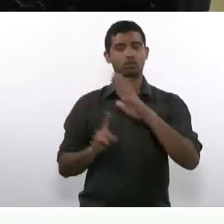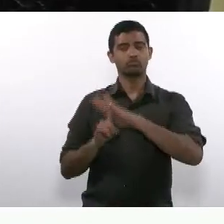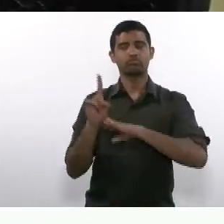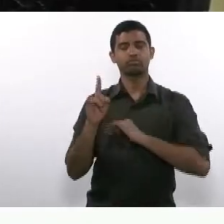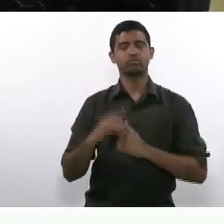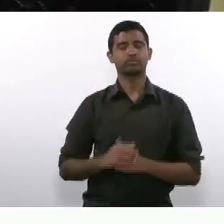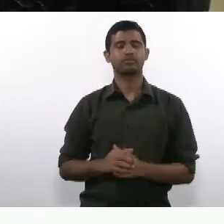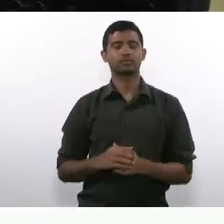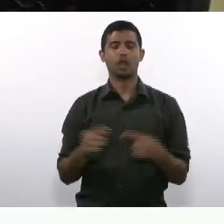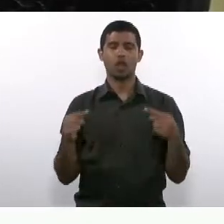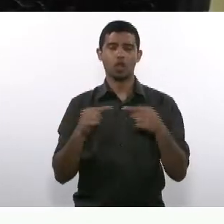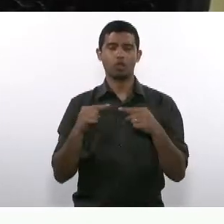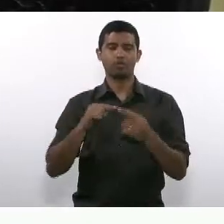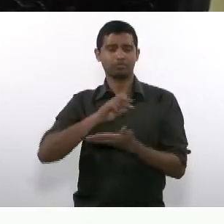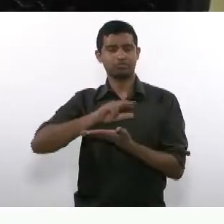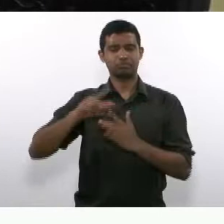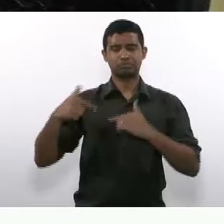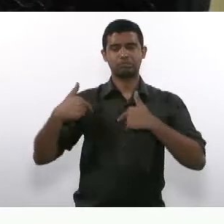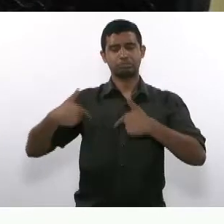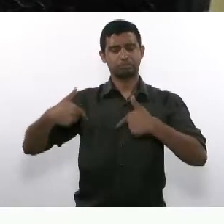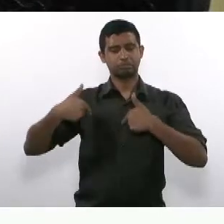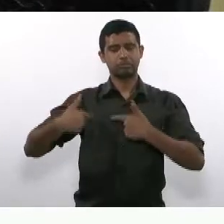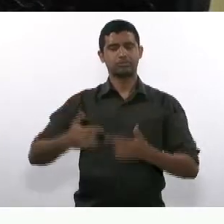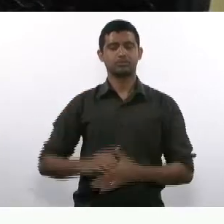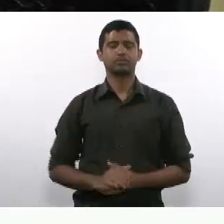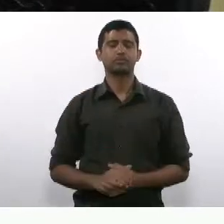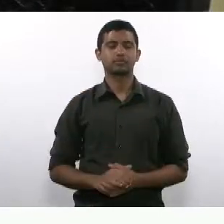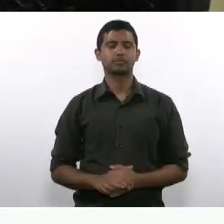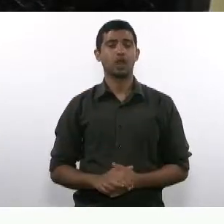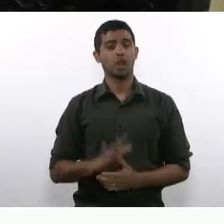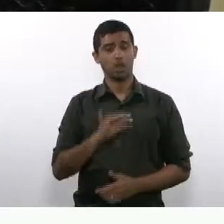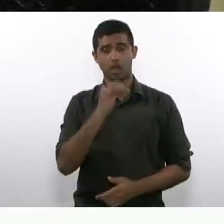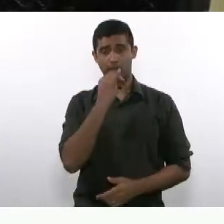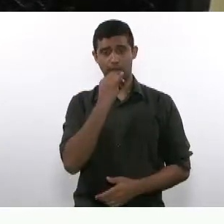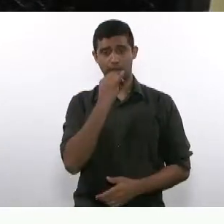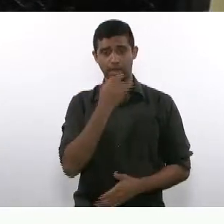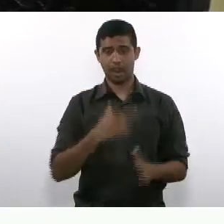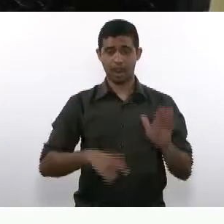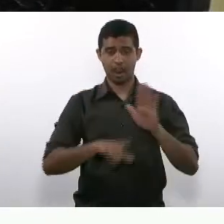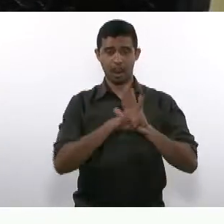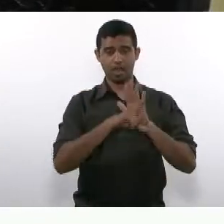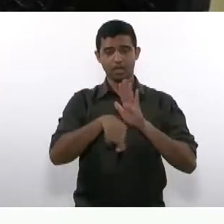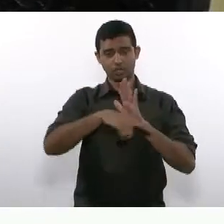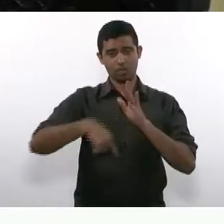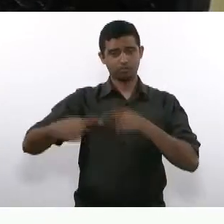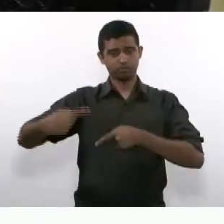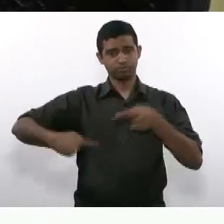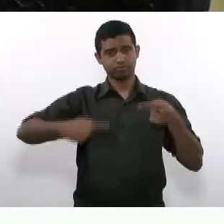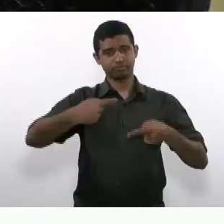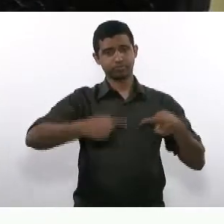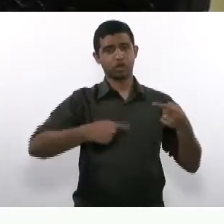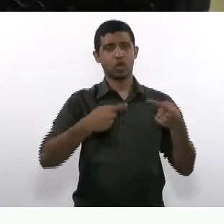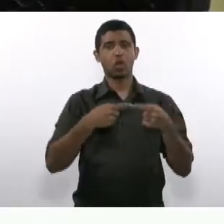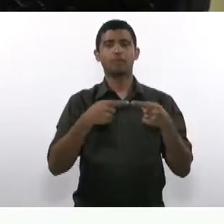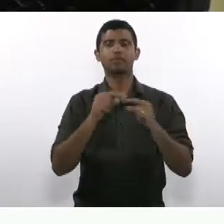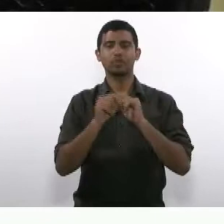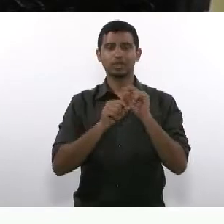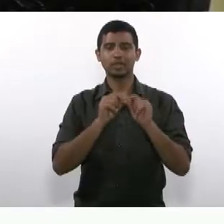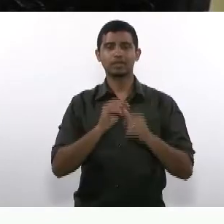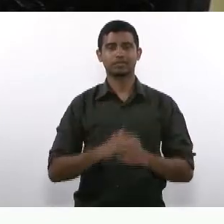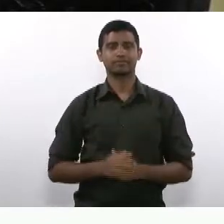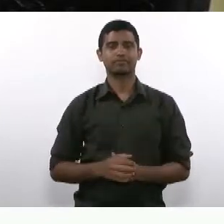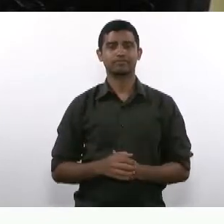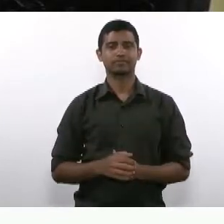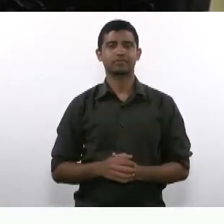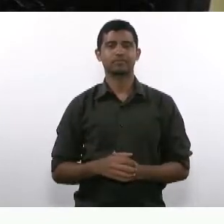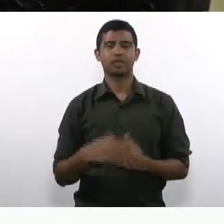ações, saber se algumas ações, e aí eu dou exemplo, inclusive uma lei que tramita aqui na casa, de incluir na